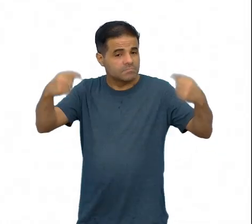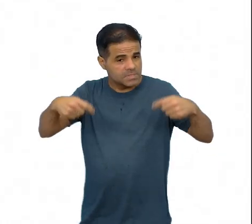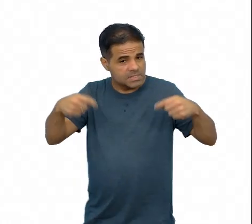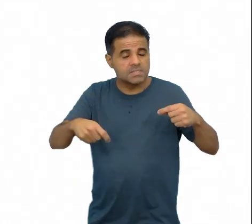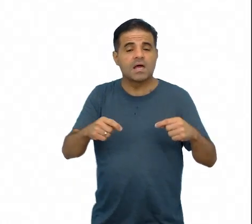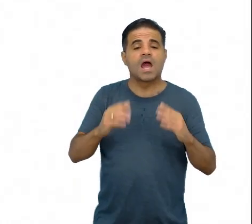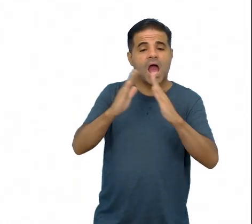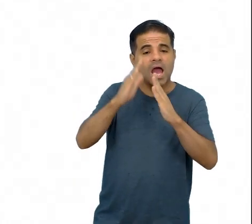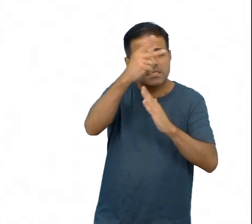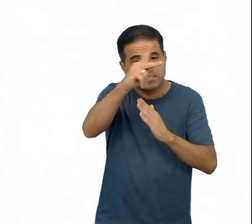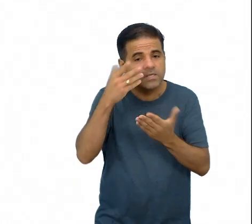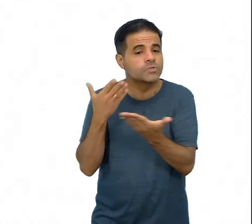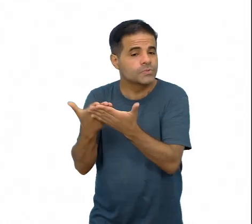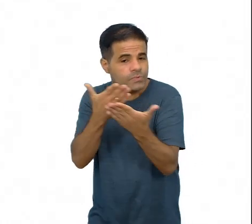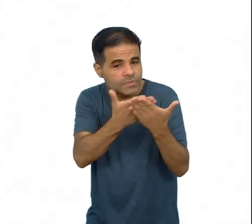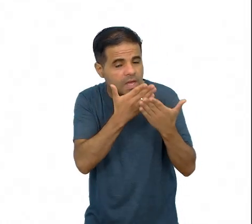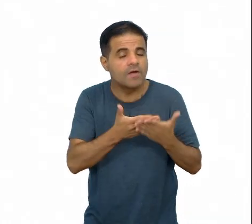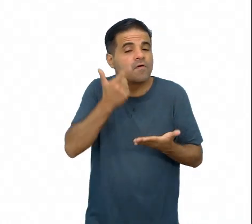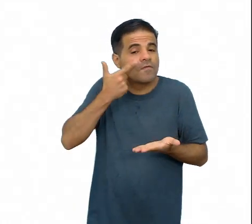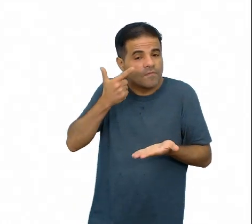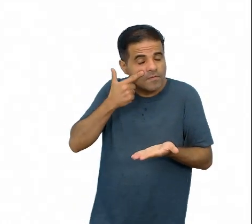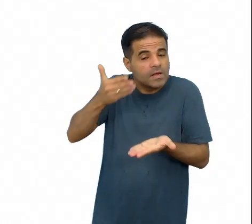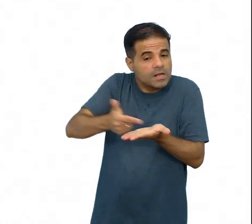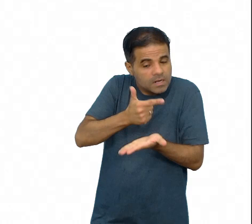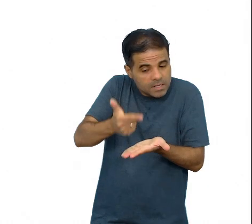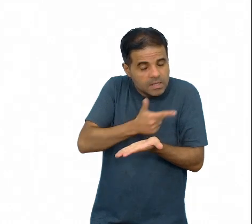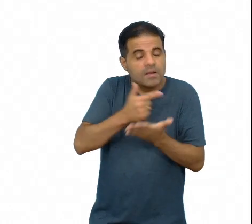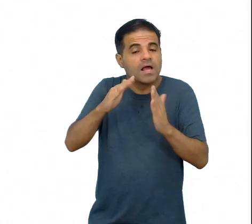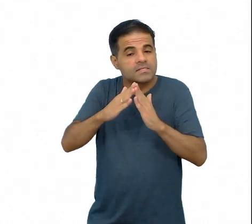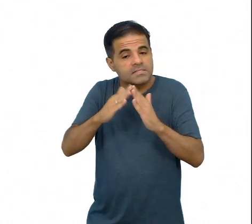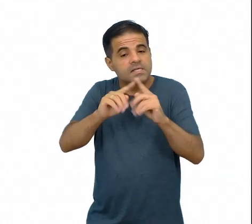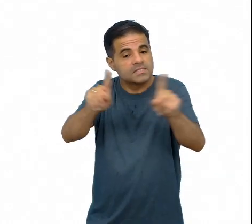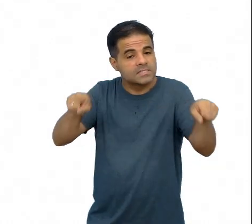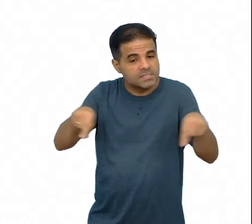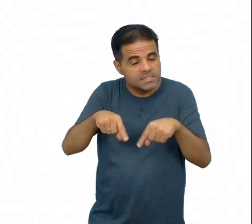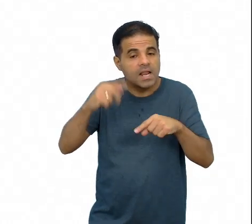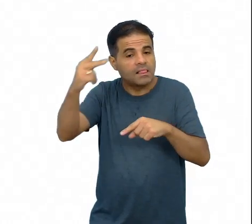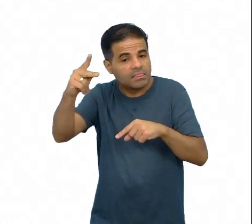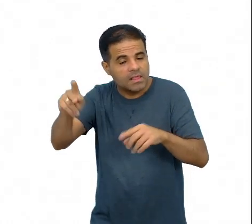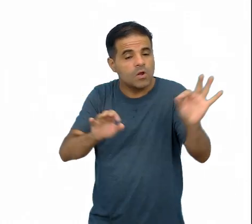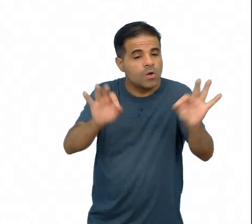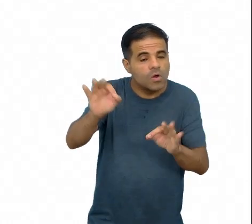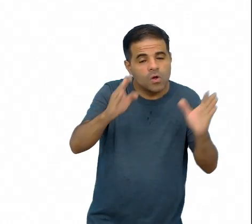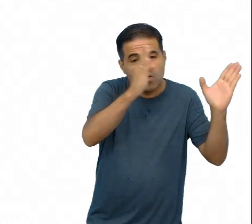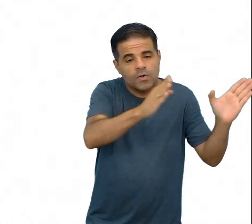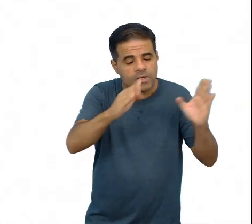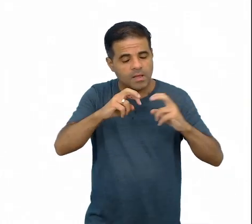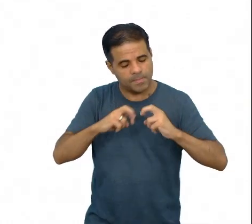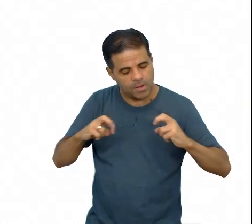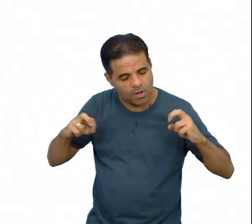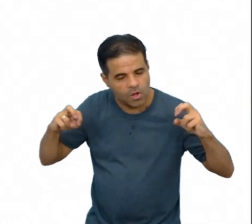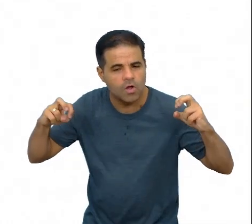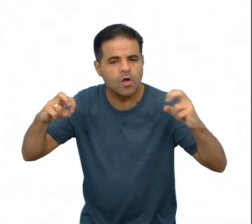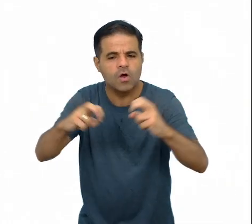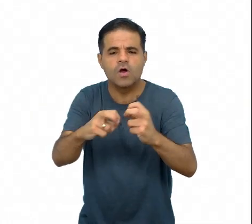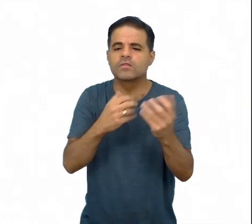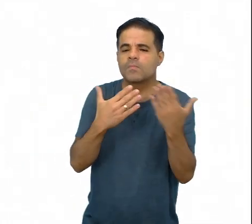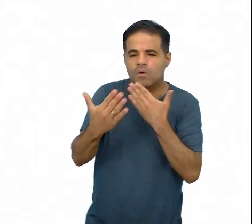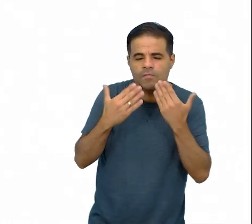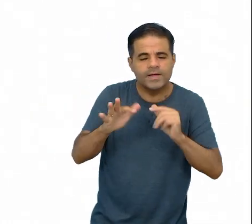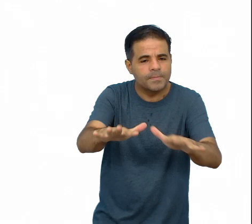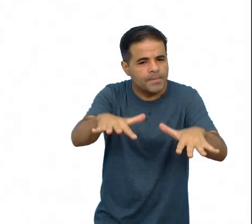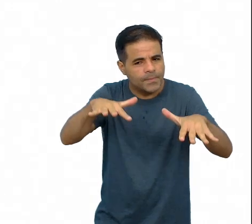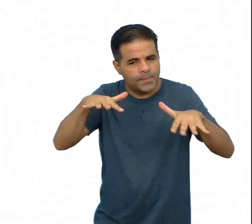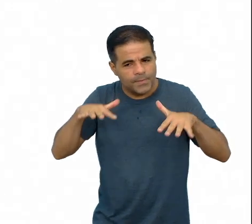casa deles, estudaram, viram vídeos, lá na sala de aula, organizar uma roda de conversa, né? Uma plenária em que